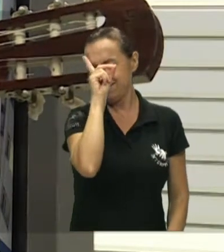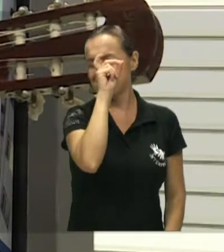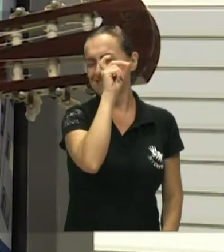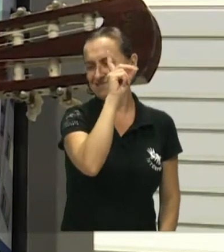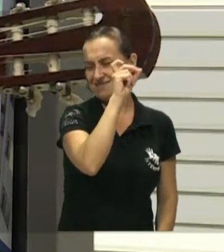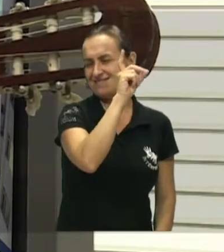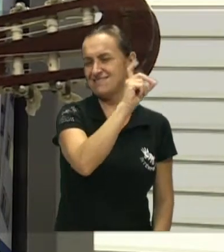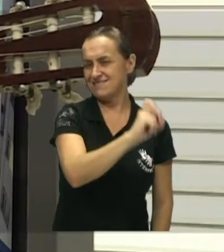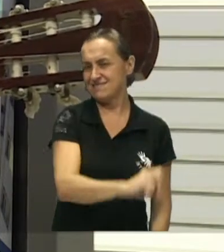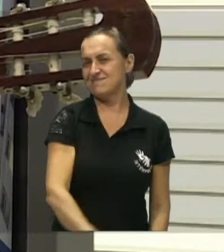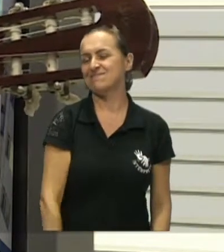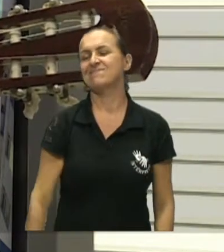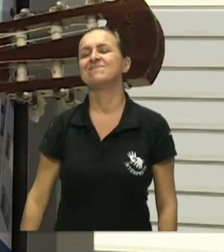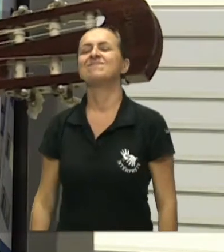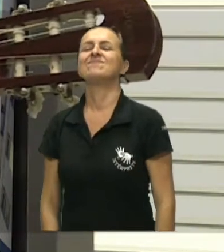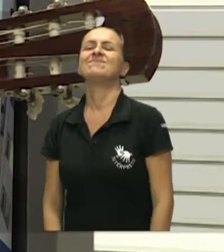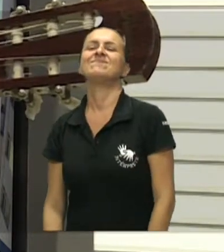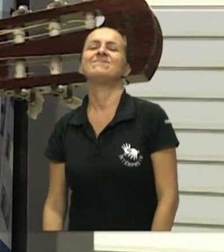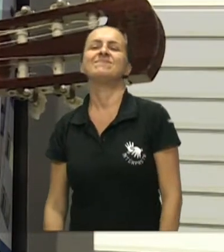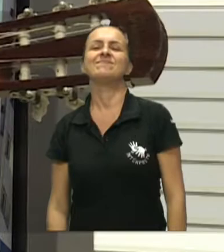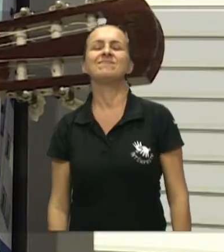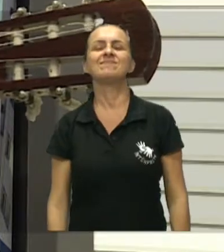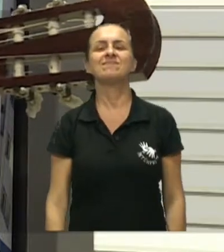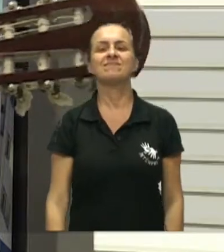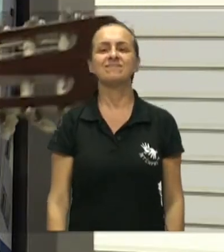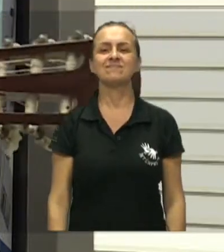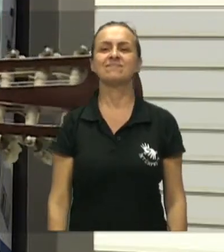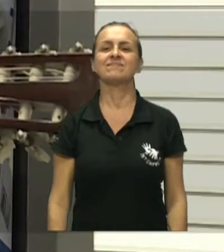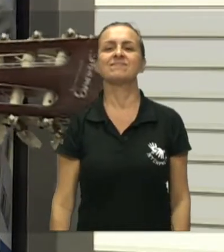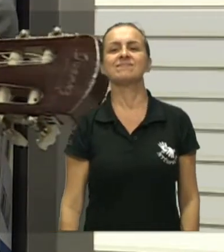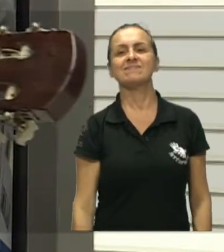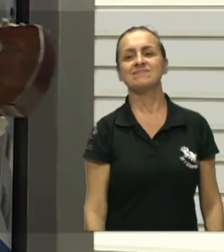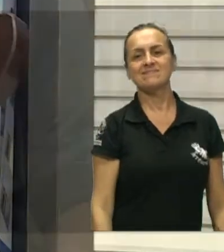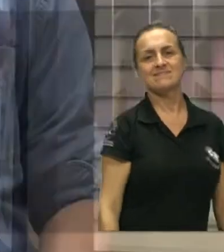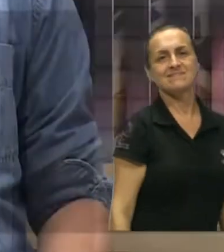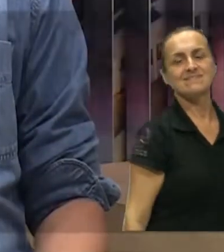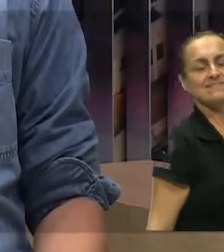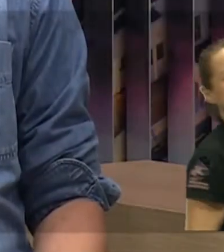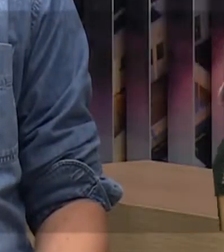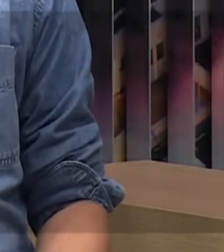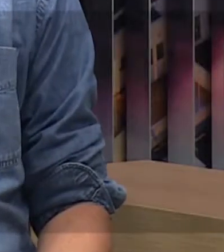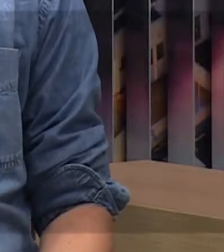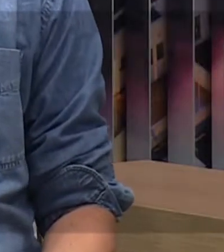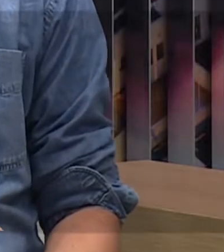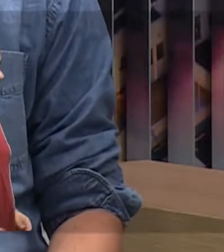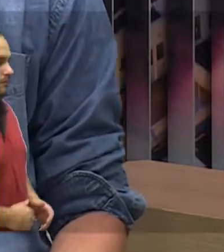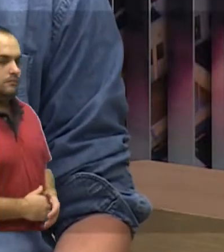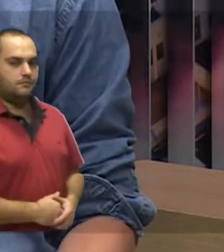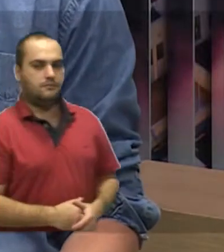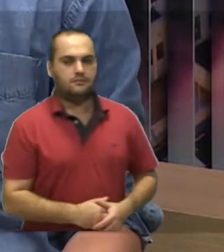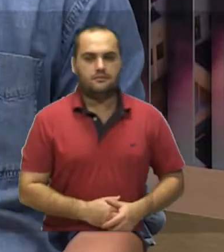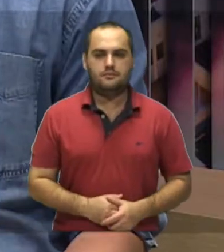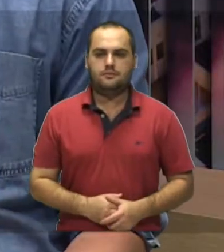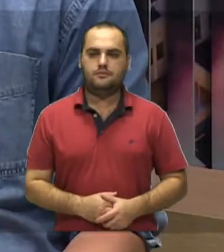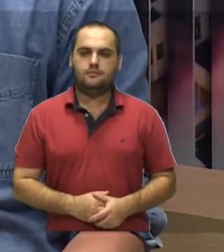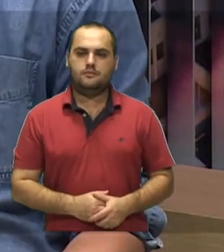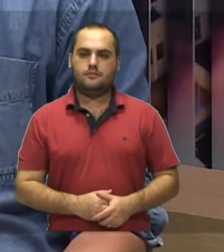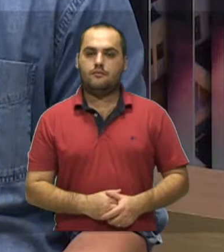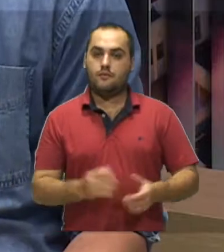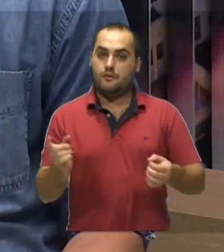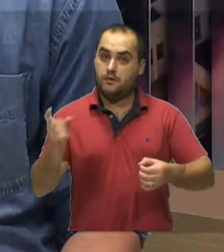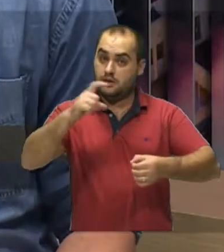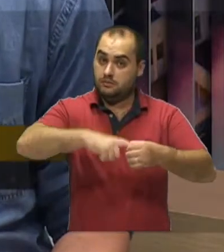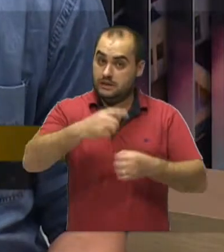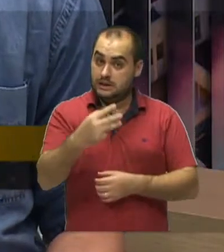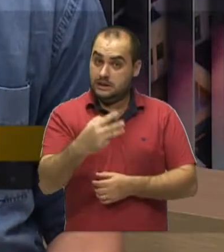ganhar. Voltamos com o terceiro bloco do Câmara Acústica.